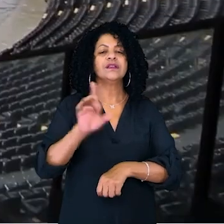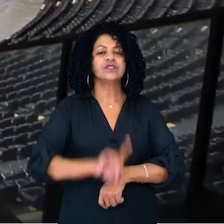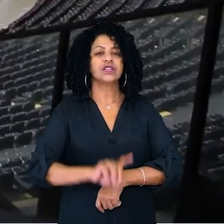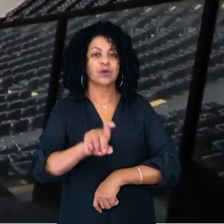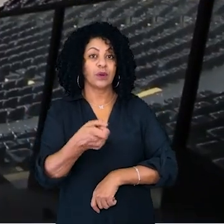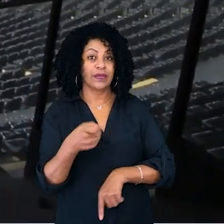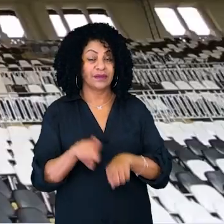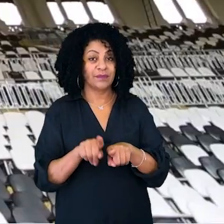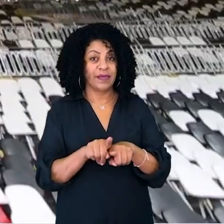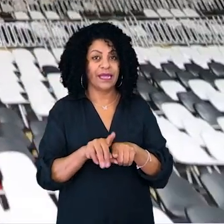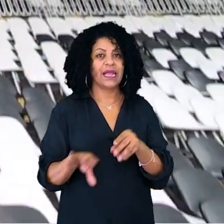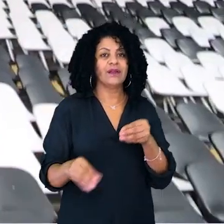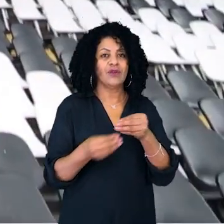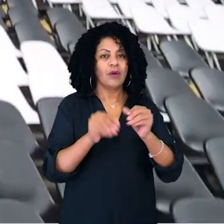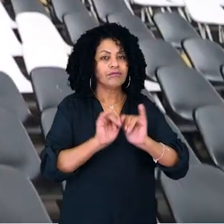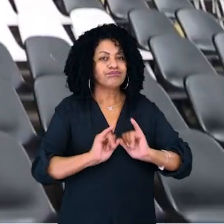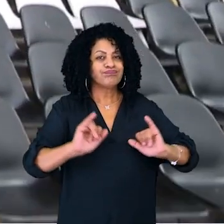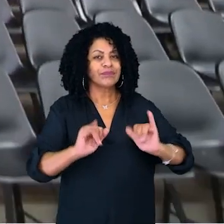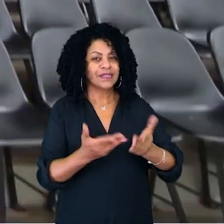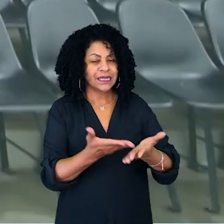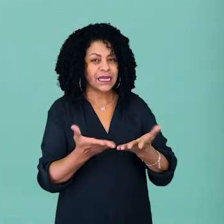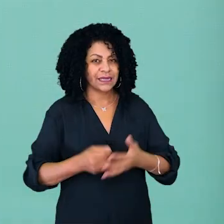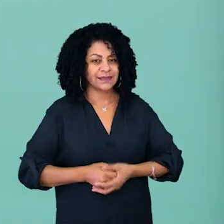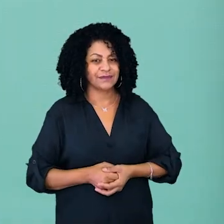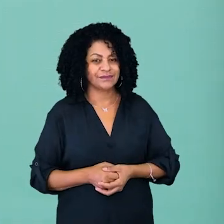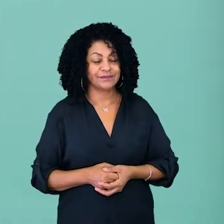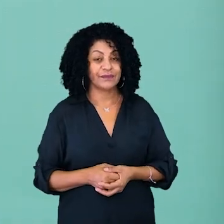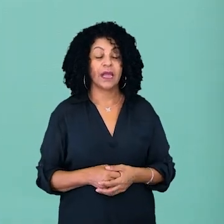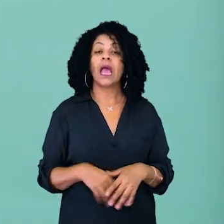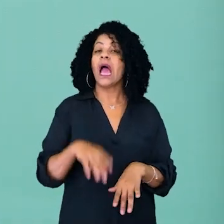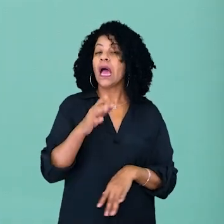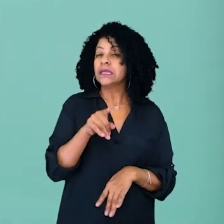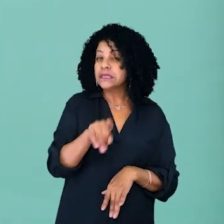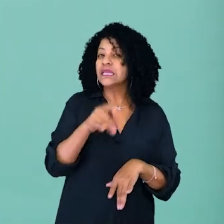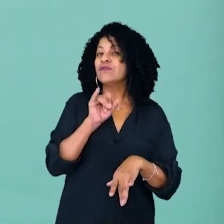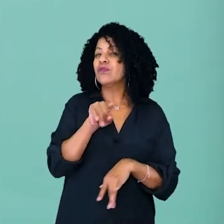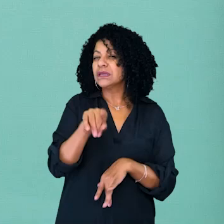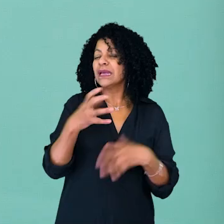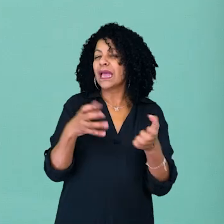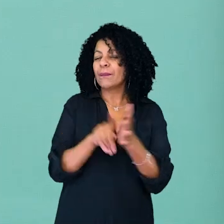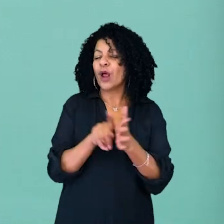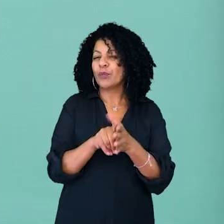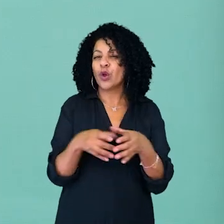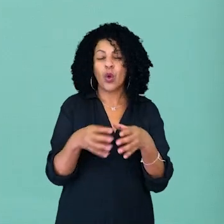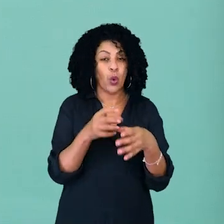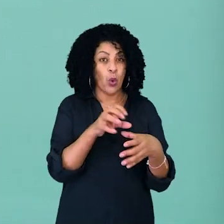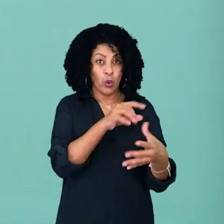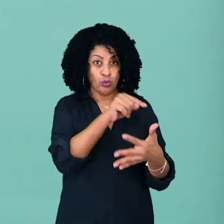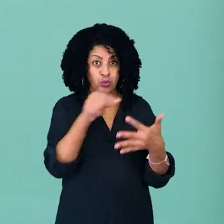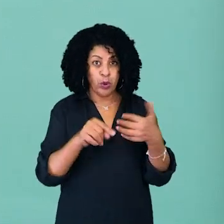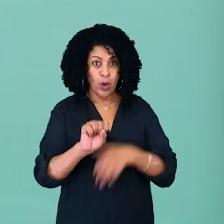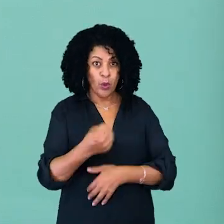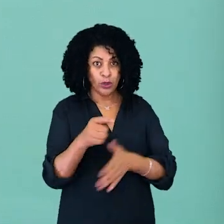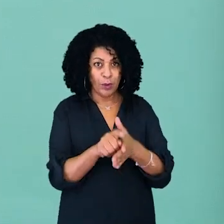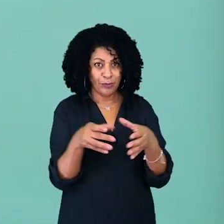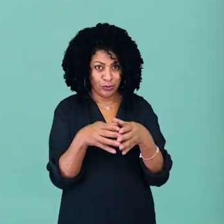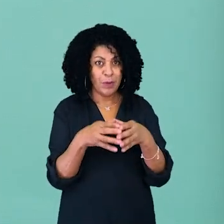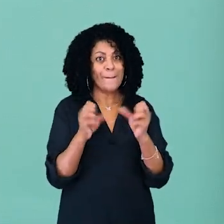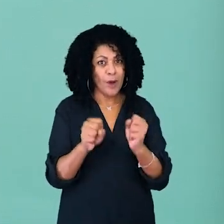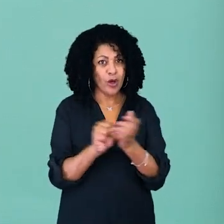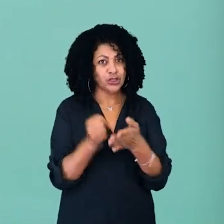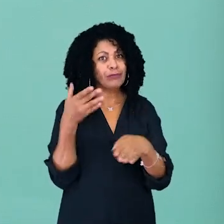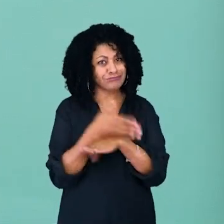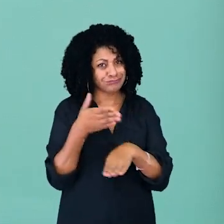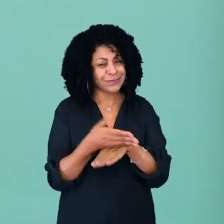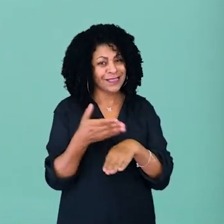Vasco entrou com embargos de declaração. E se você quiser conferir os julgamentos das 8 turmas do tribunal, é só acessar o nosso canal,